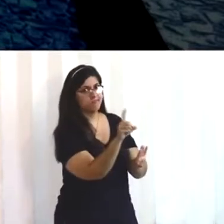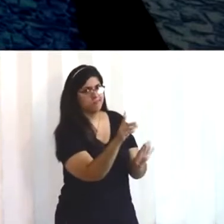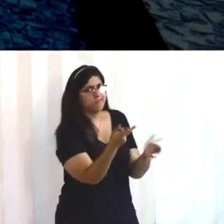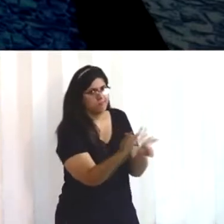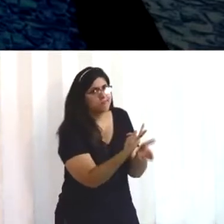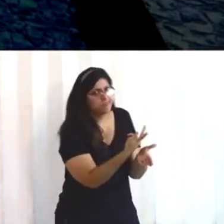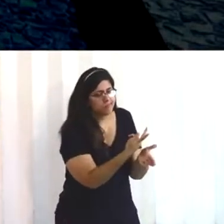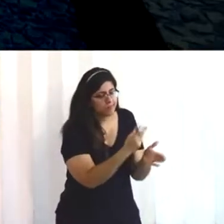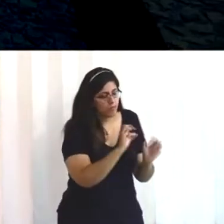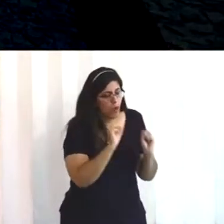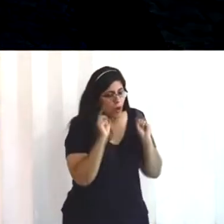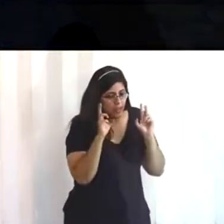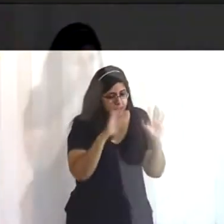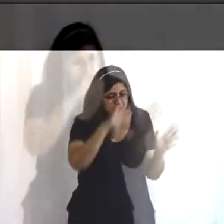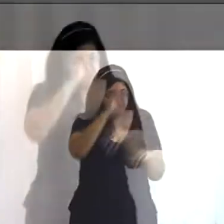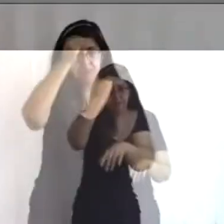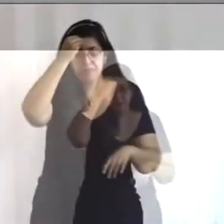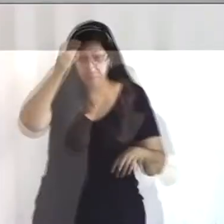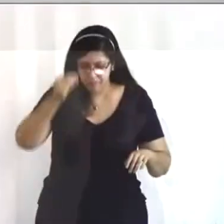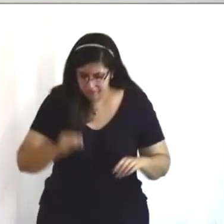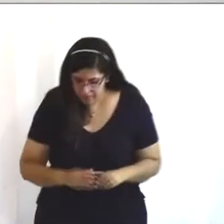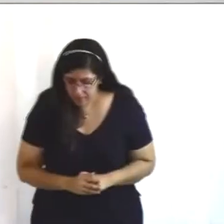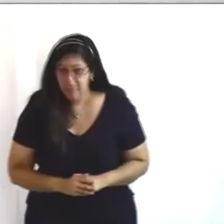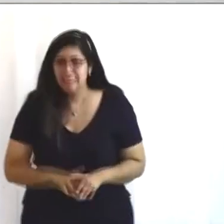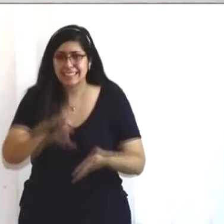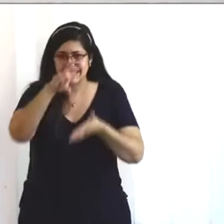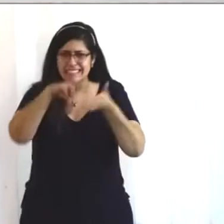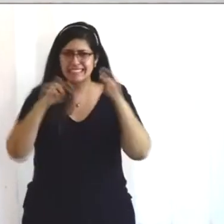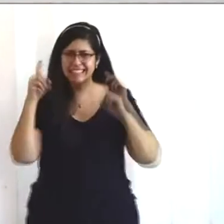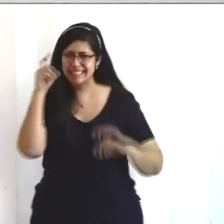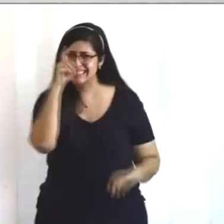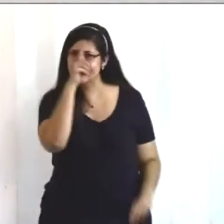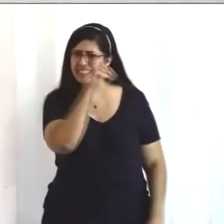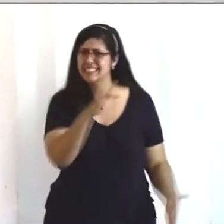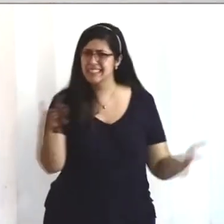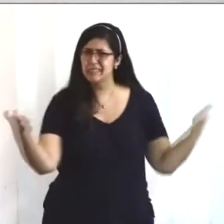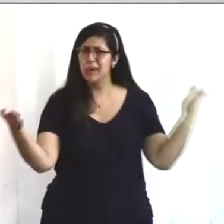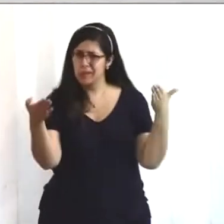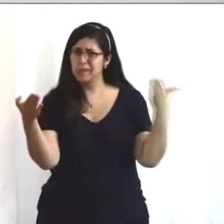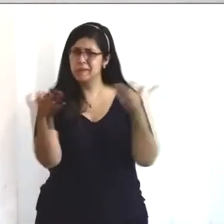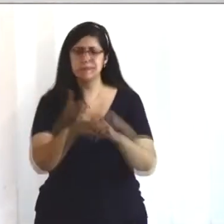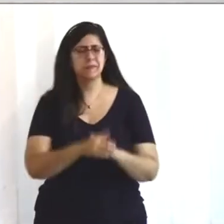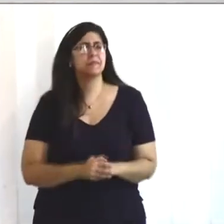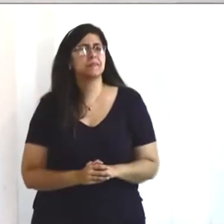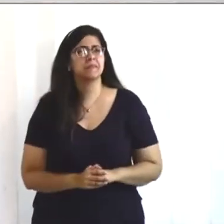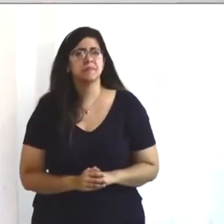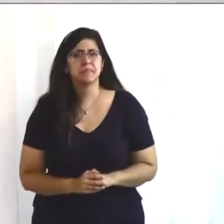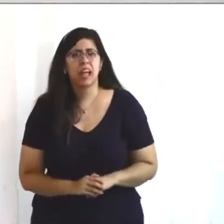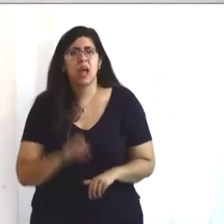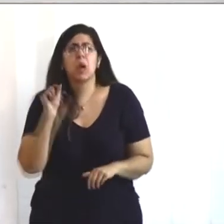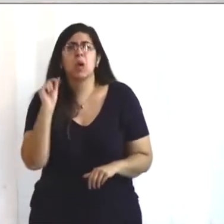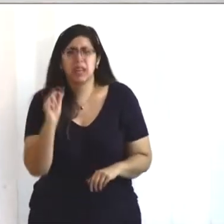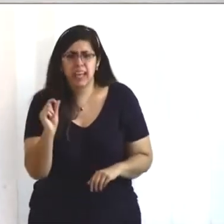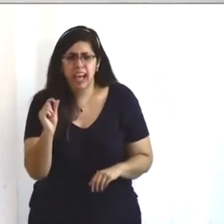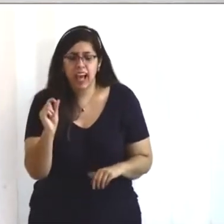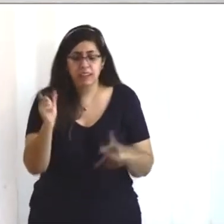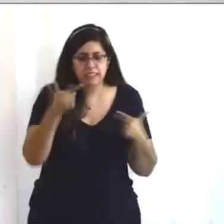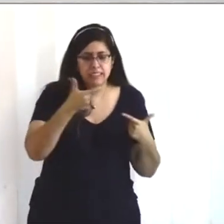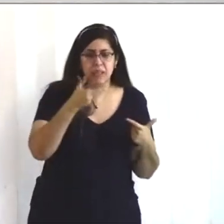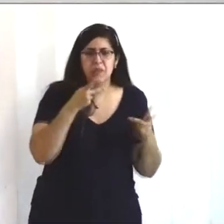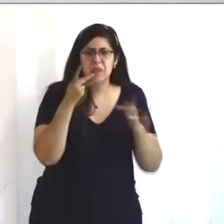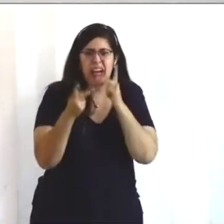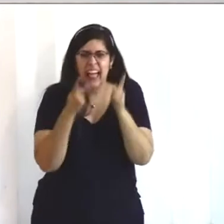Meus caros irmãos e irmãs, essa é uma passagem difícil, primeiramente, para ser explicada. O que é, afinal, a blasfêmia contra o Espírito